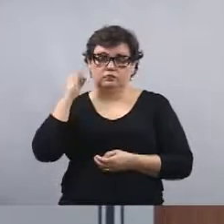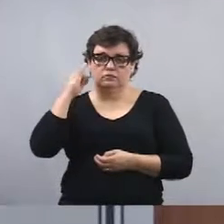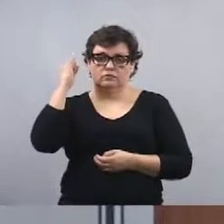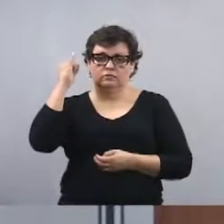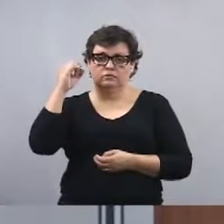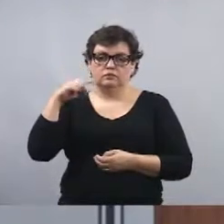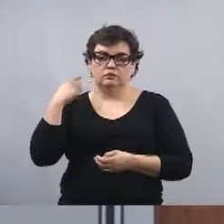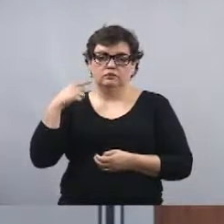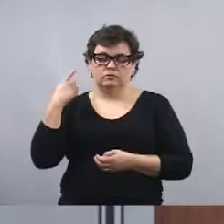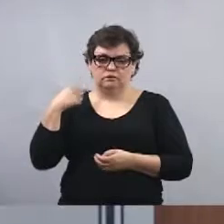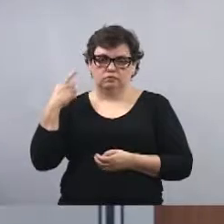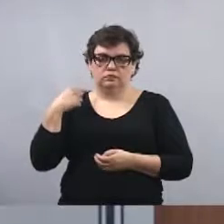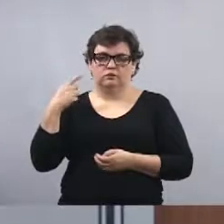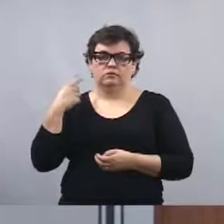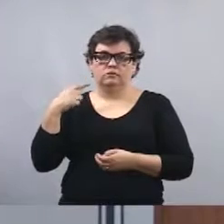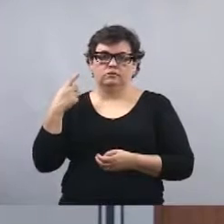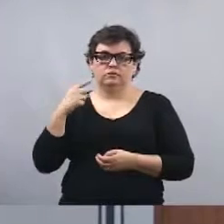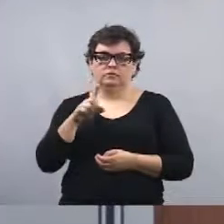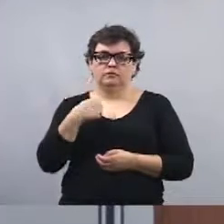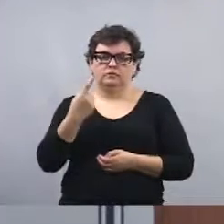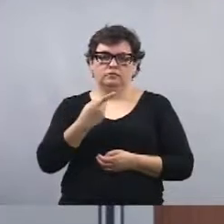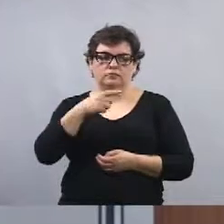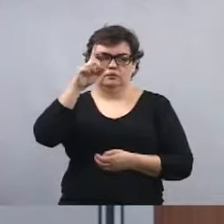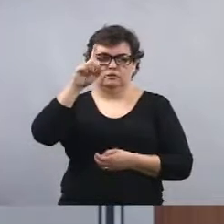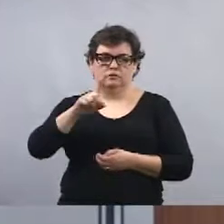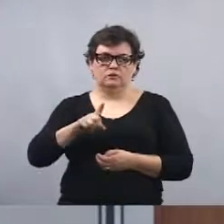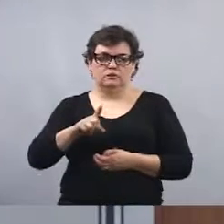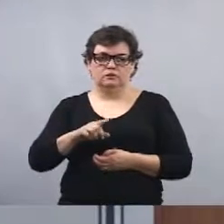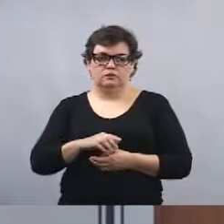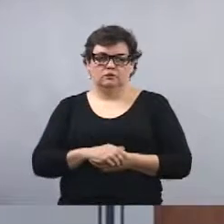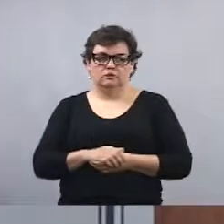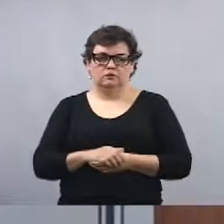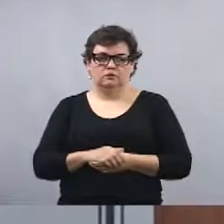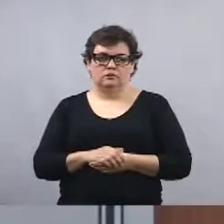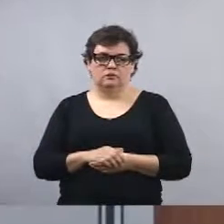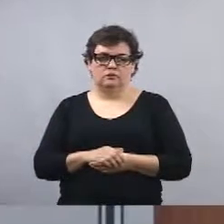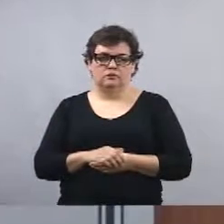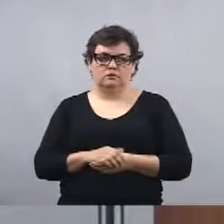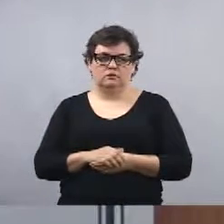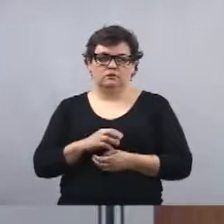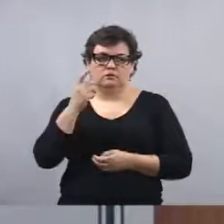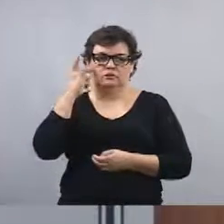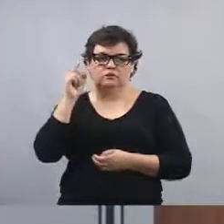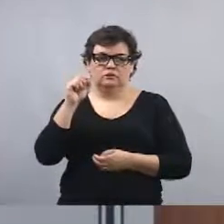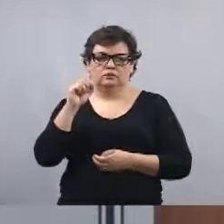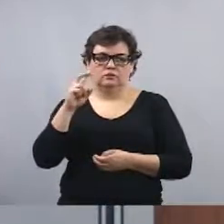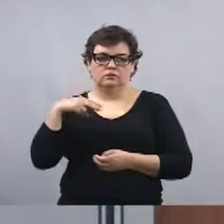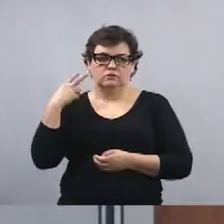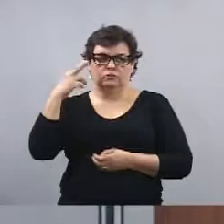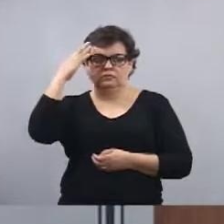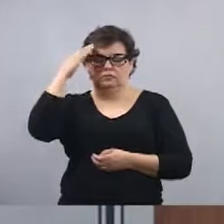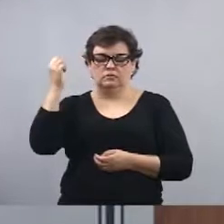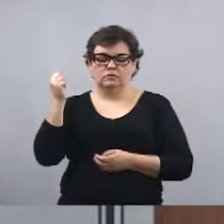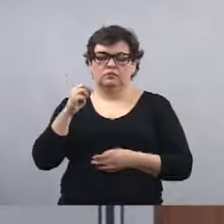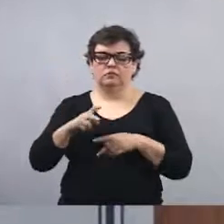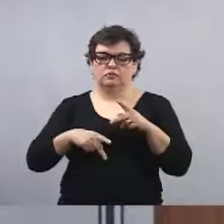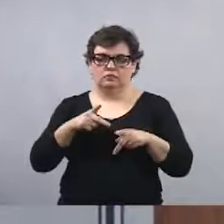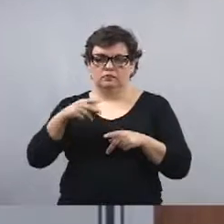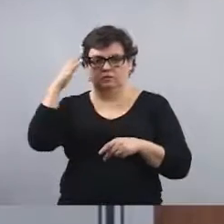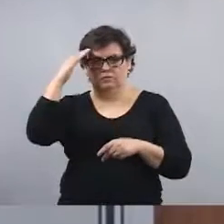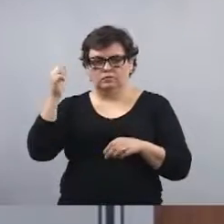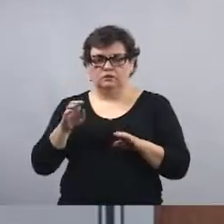advogados. Nós somos, para que os vereadores saibam e que a população